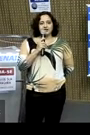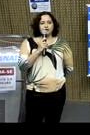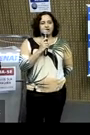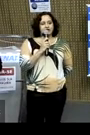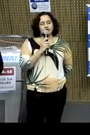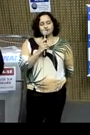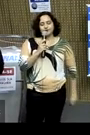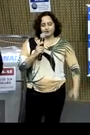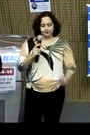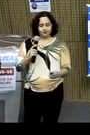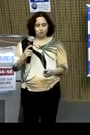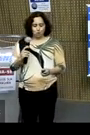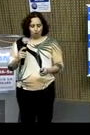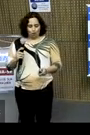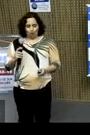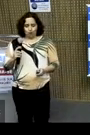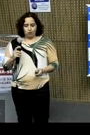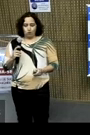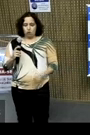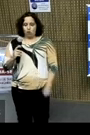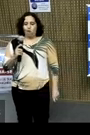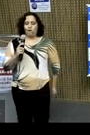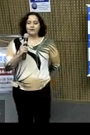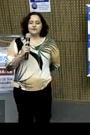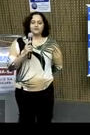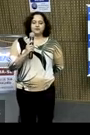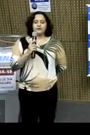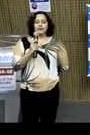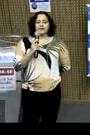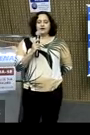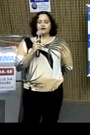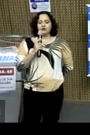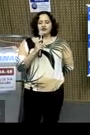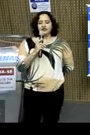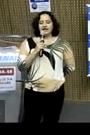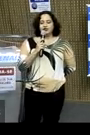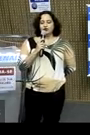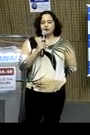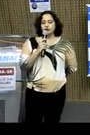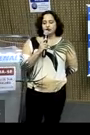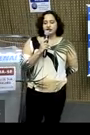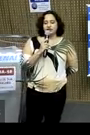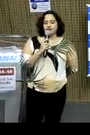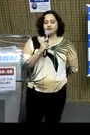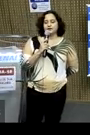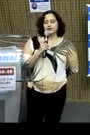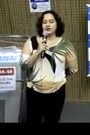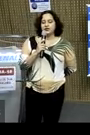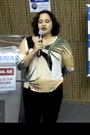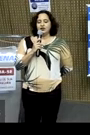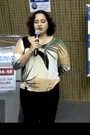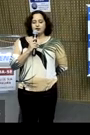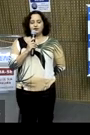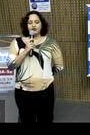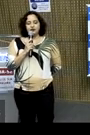análise do cadastro. o CISREG de odontologia.